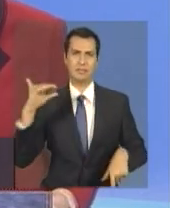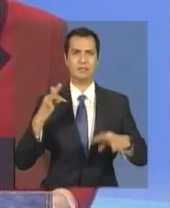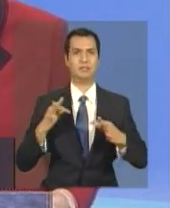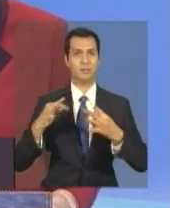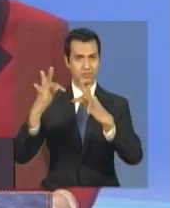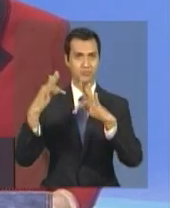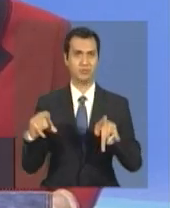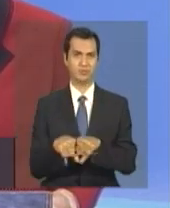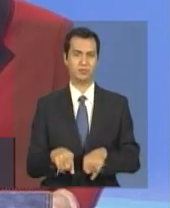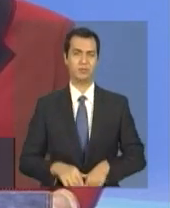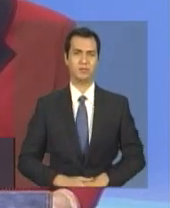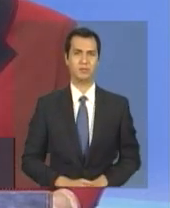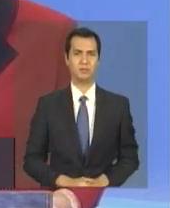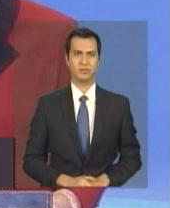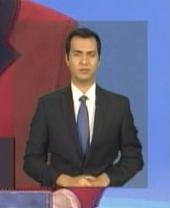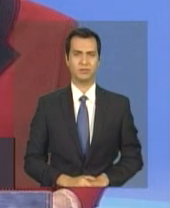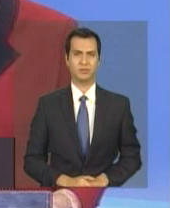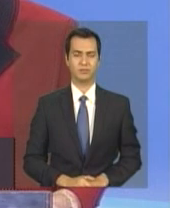tecnologia.